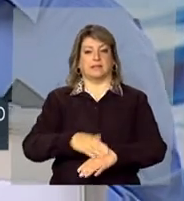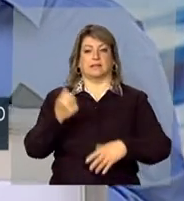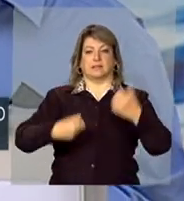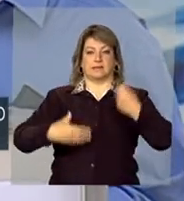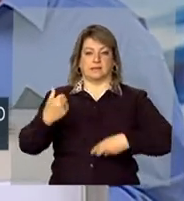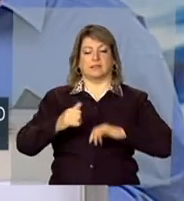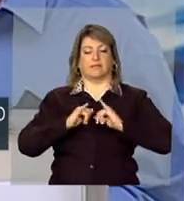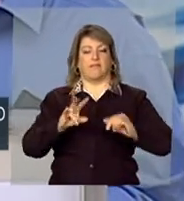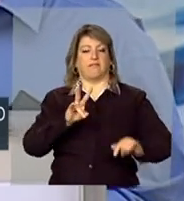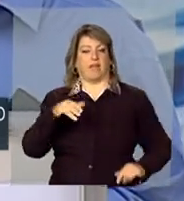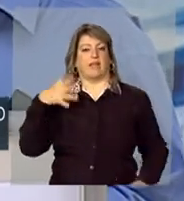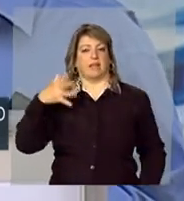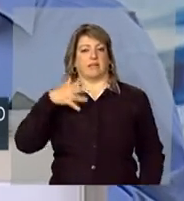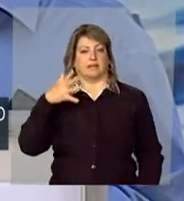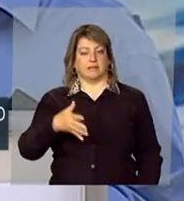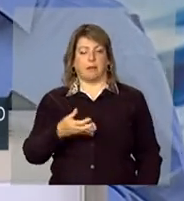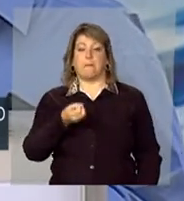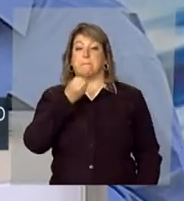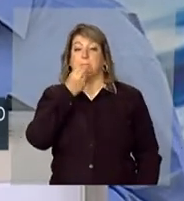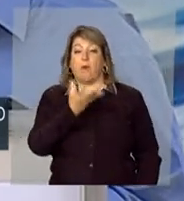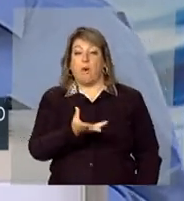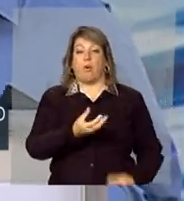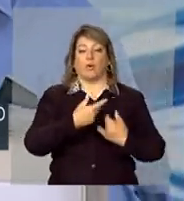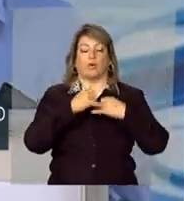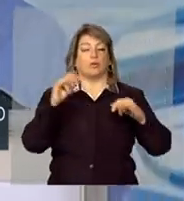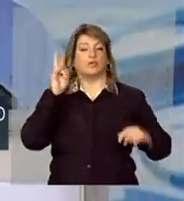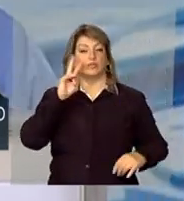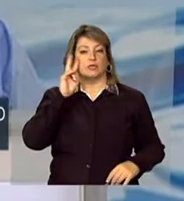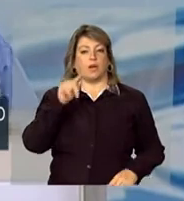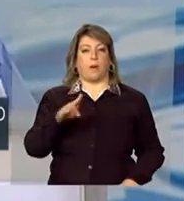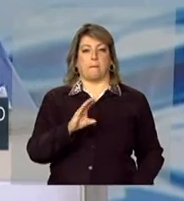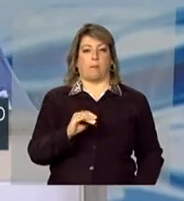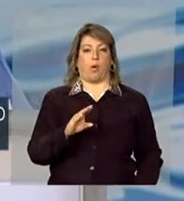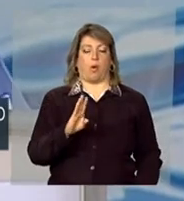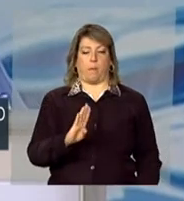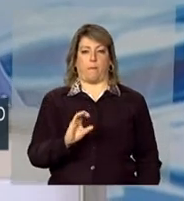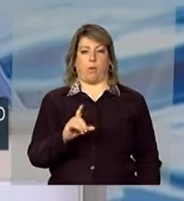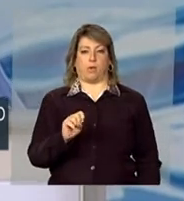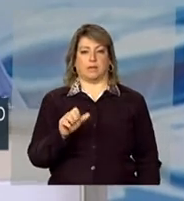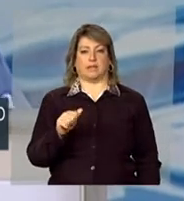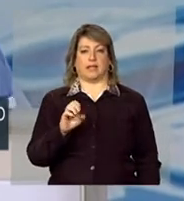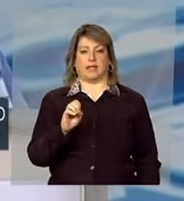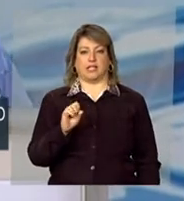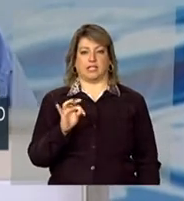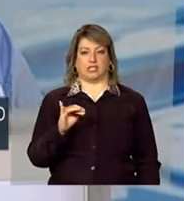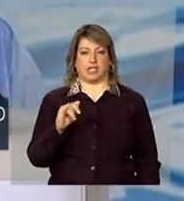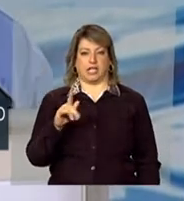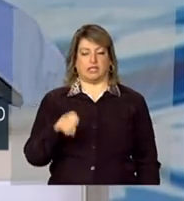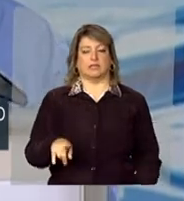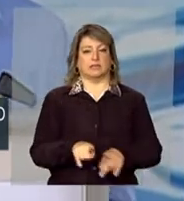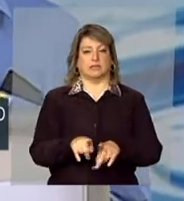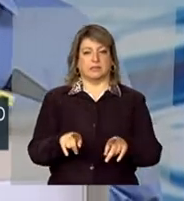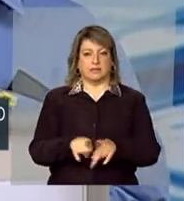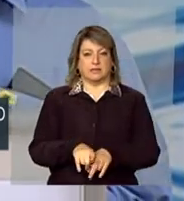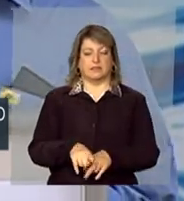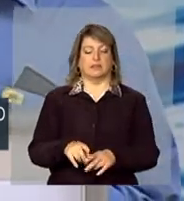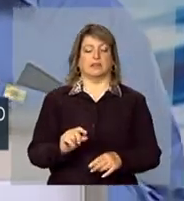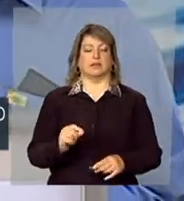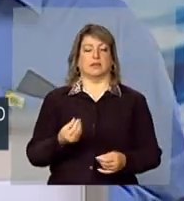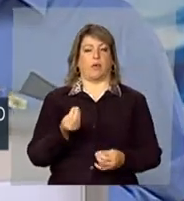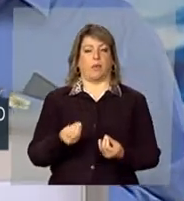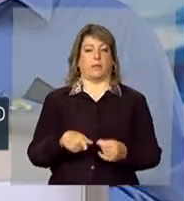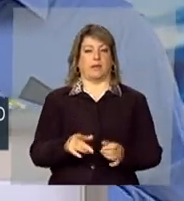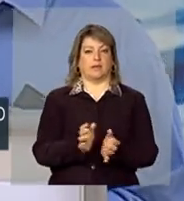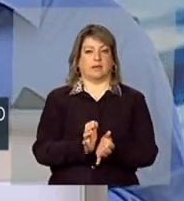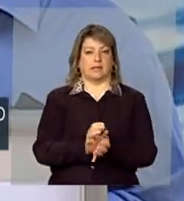boas notícias sobre Bolsa Estiagem e sobre Garantia Safra. E quero também dizer que